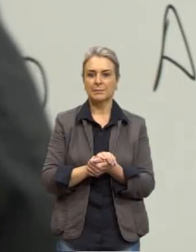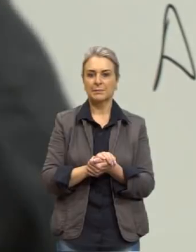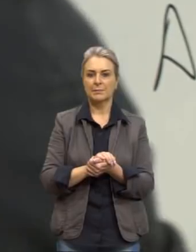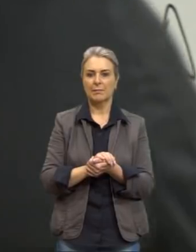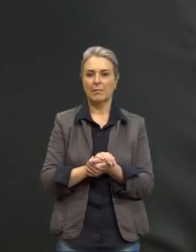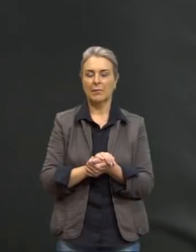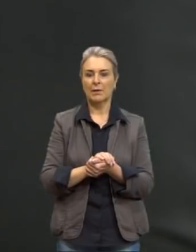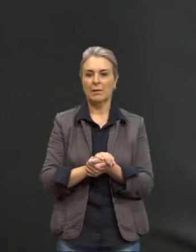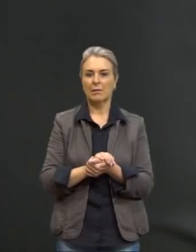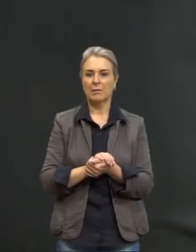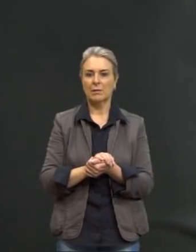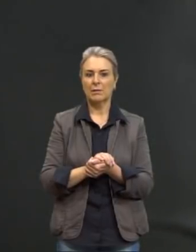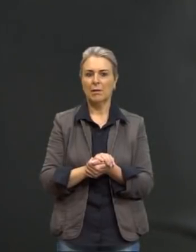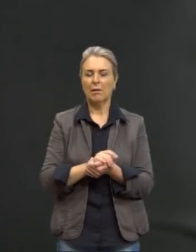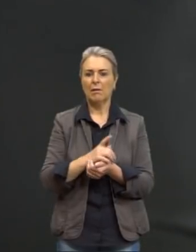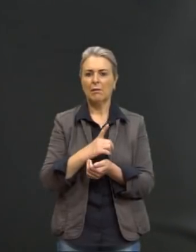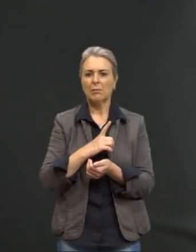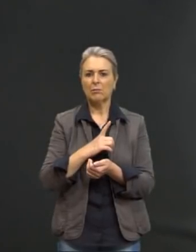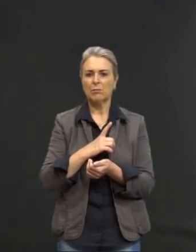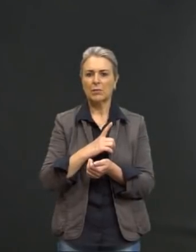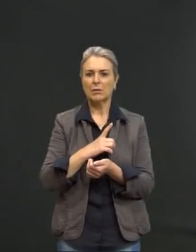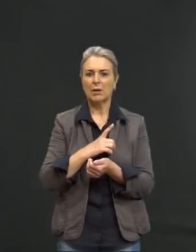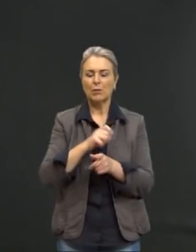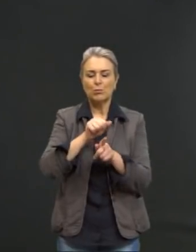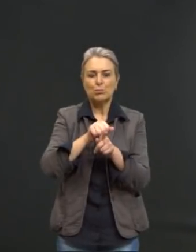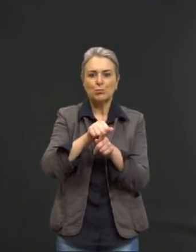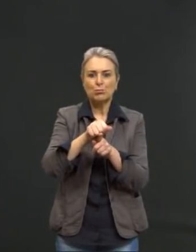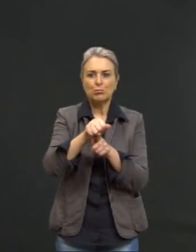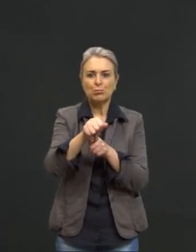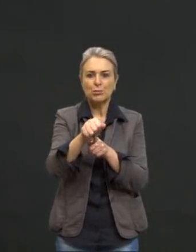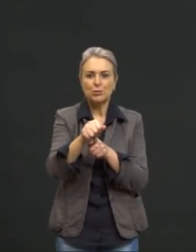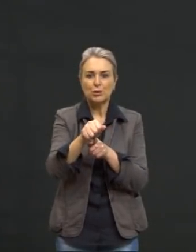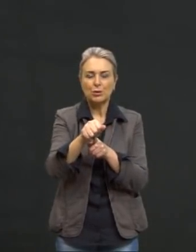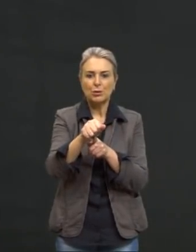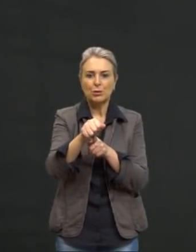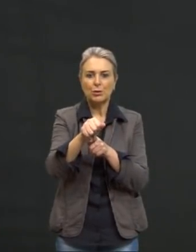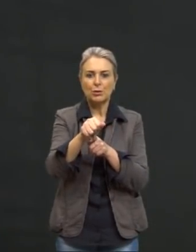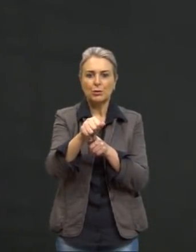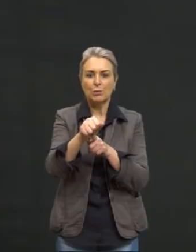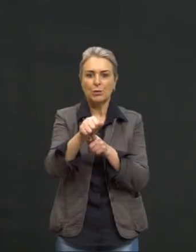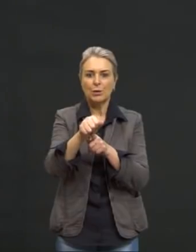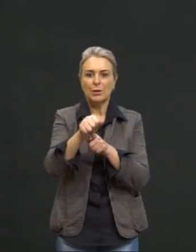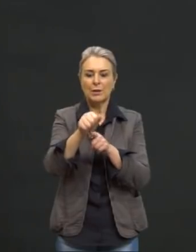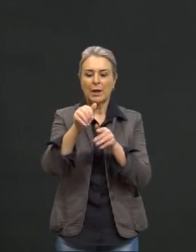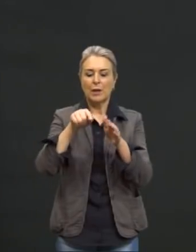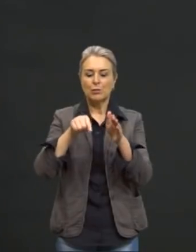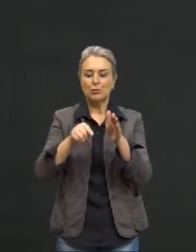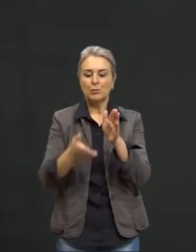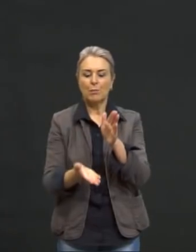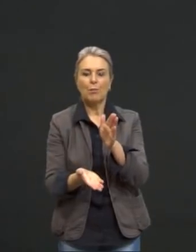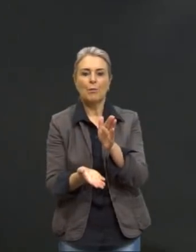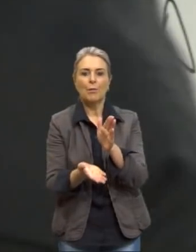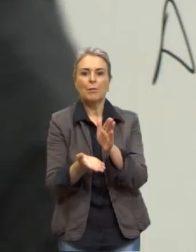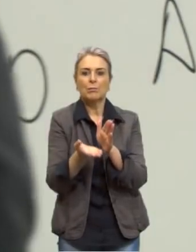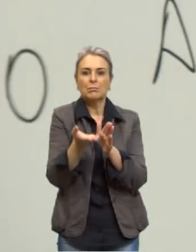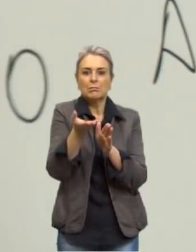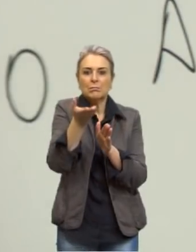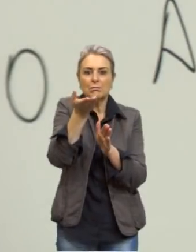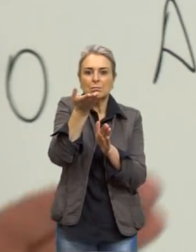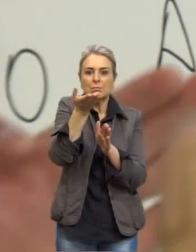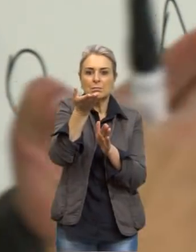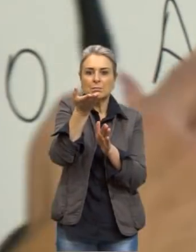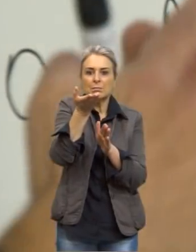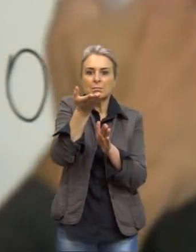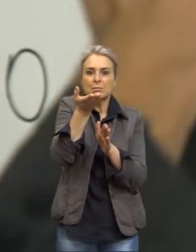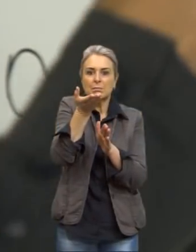e eu tenho apenas nesse sentido aqui ó de baixo para cima tá se eu tenho